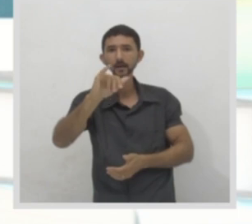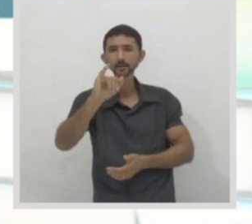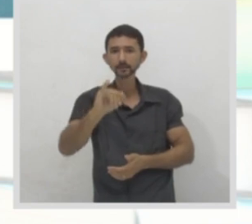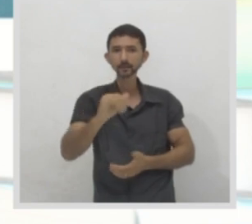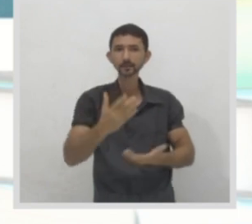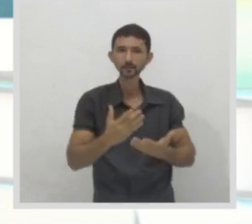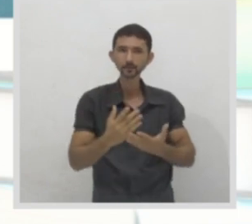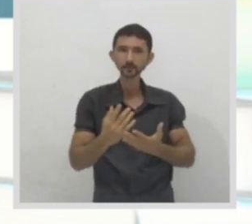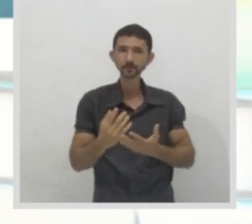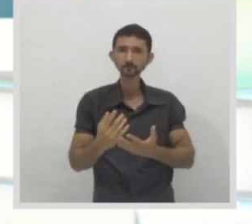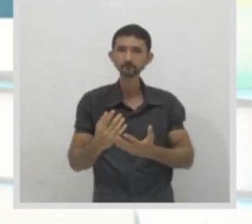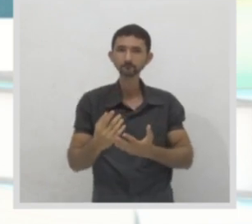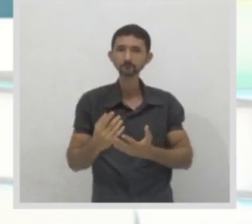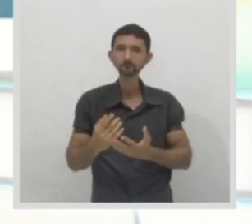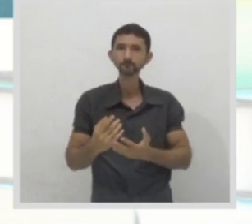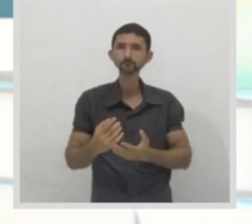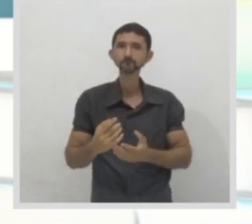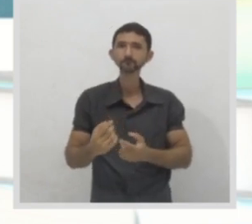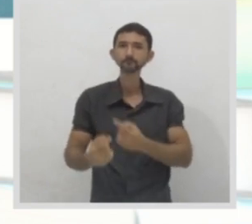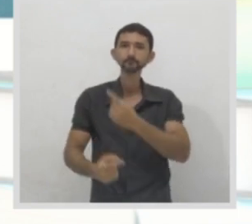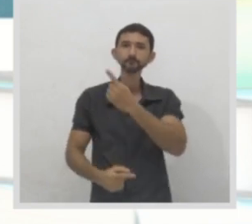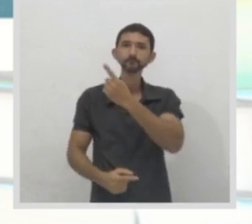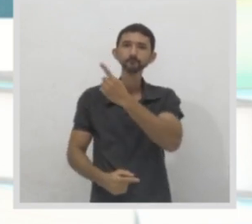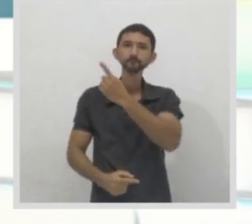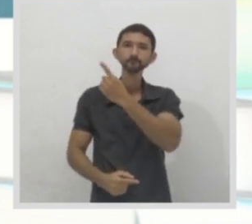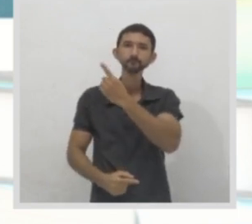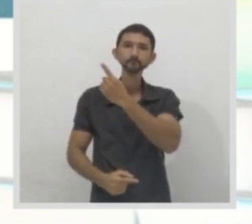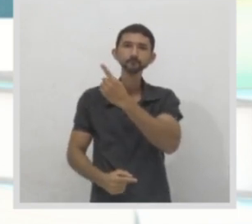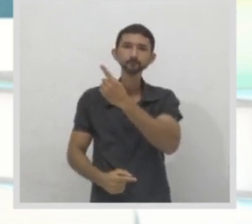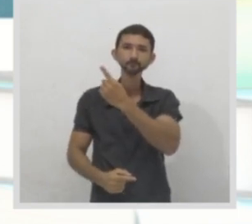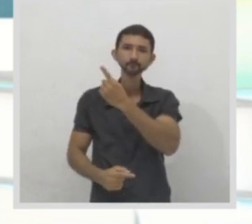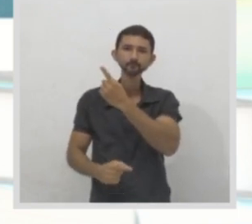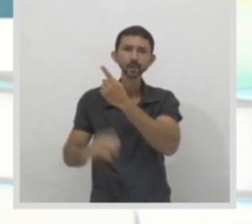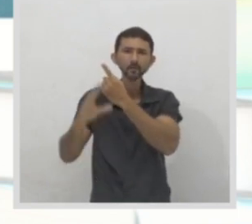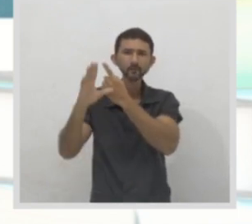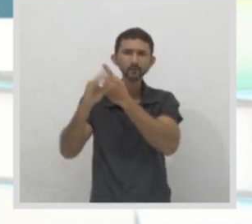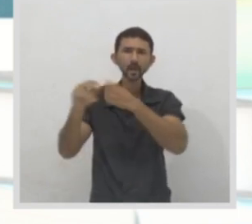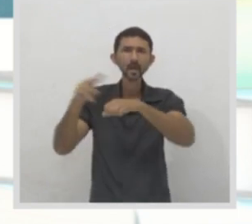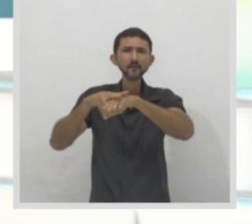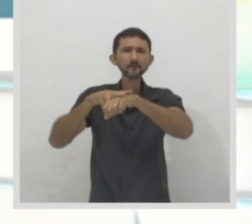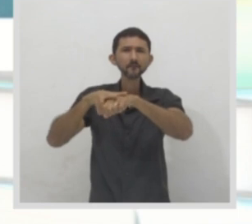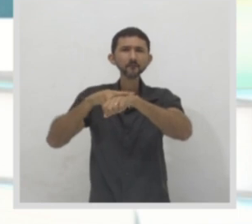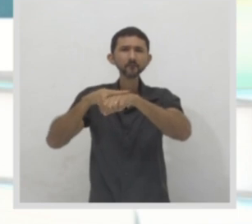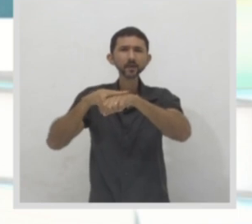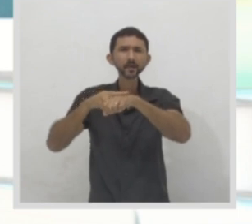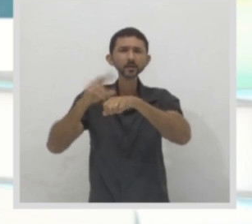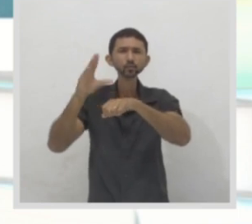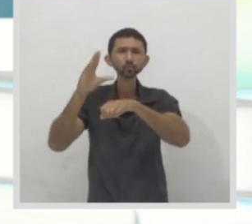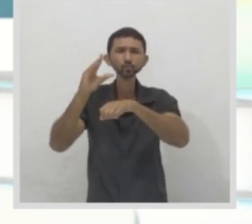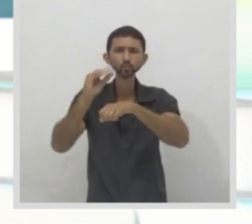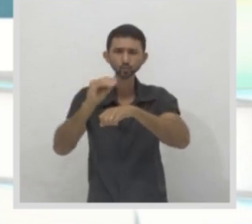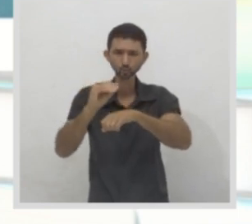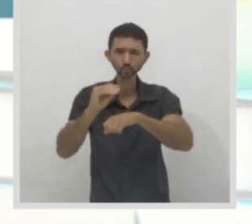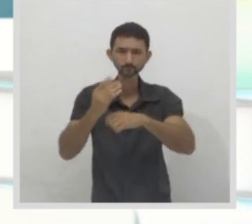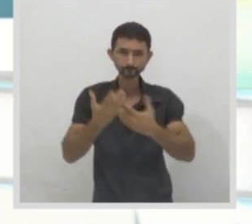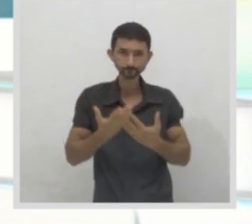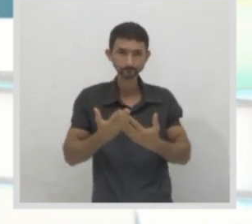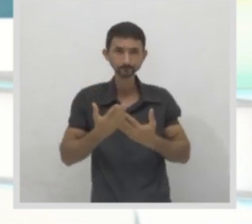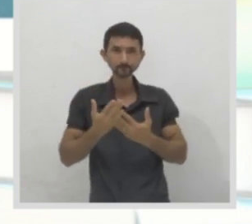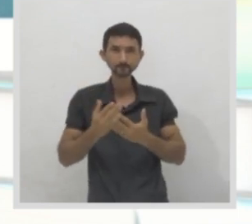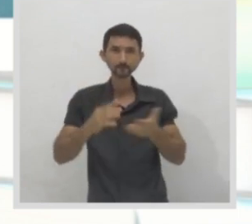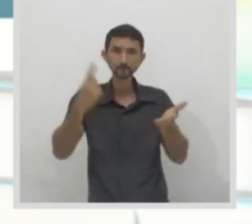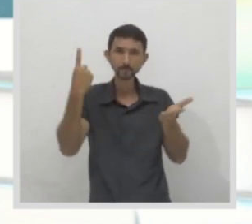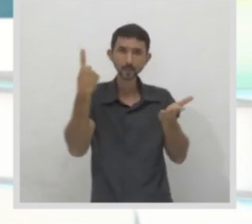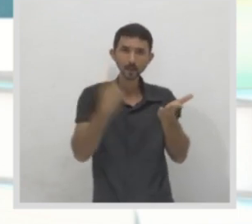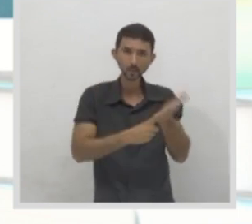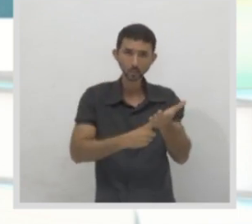pela imagem em verde, sem ser em verde um pouco mais escuro, né? Esse tratado ele foi